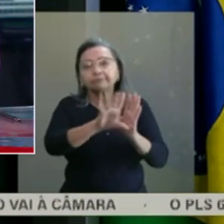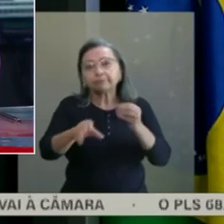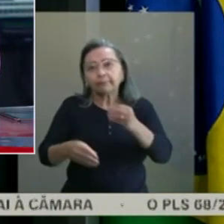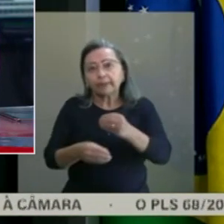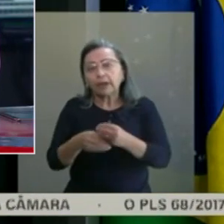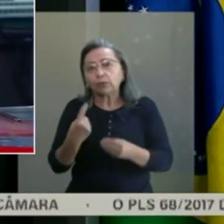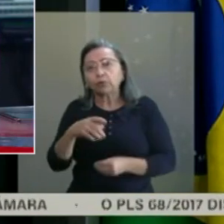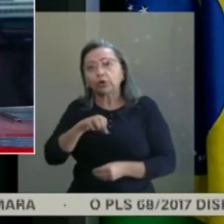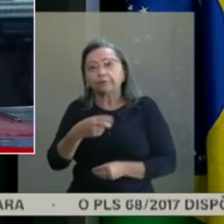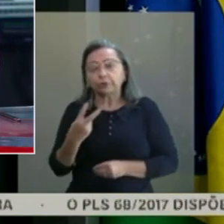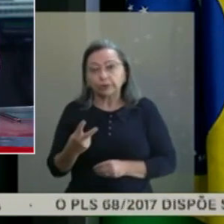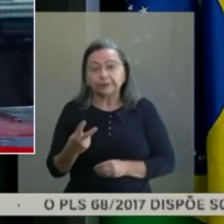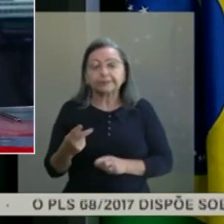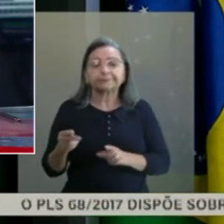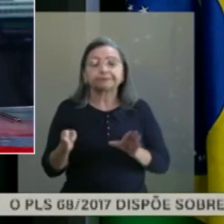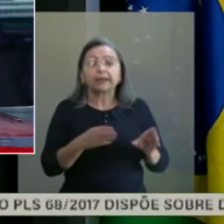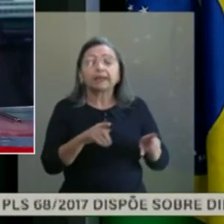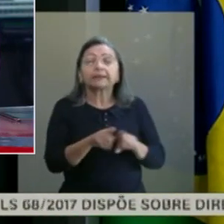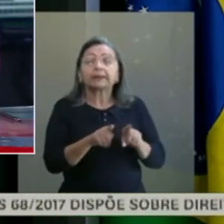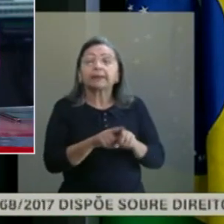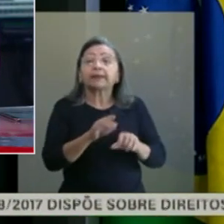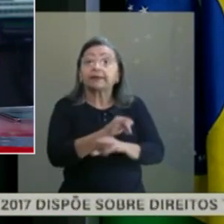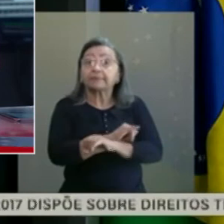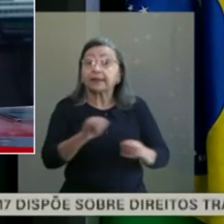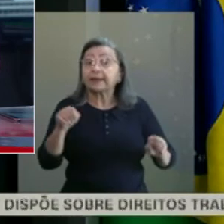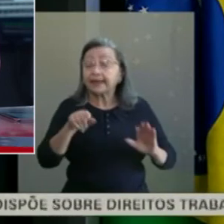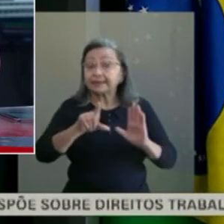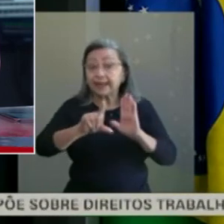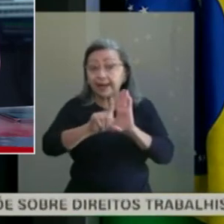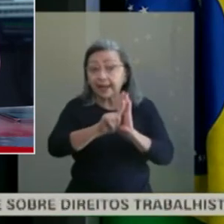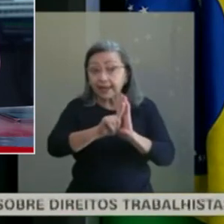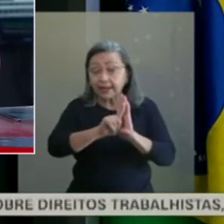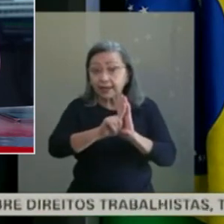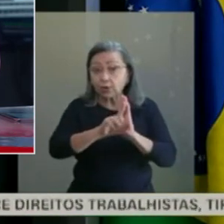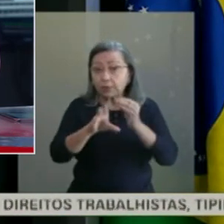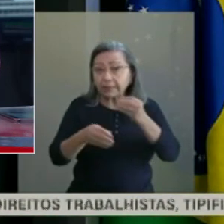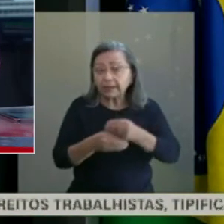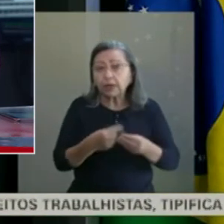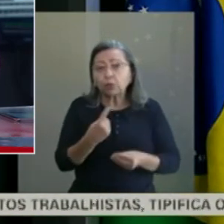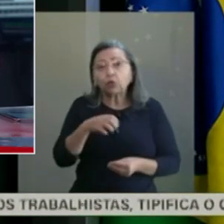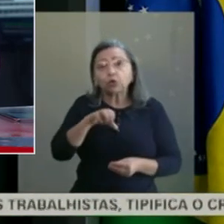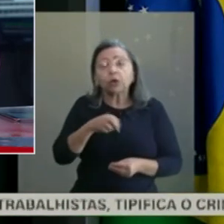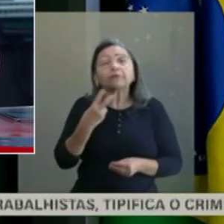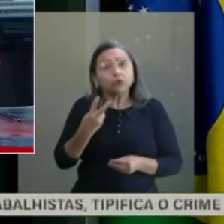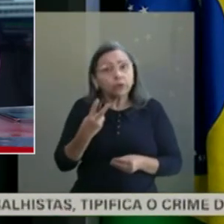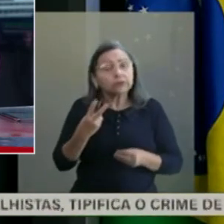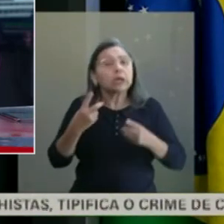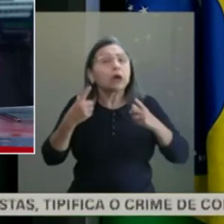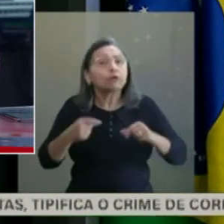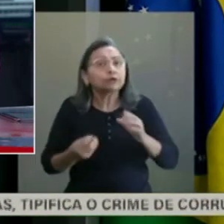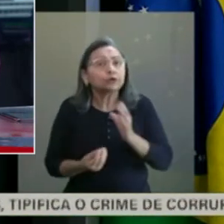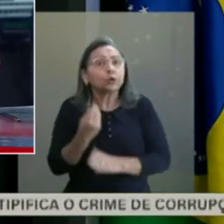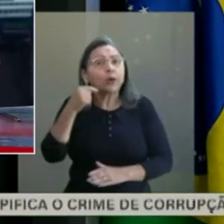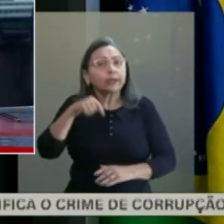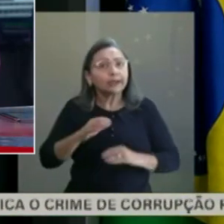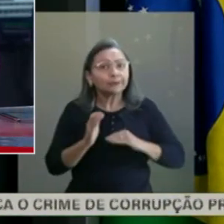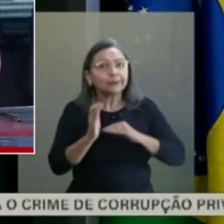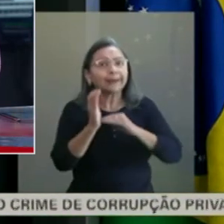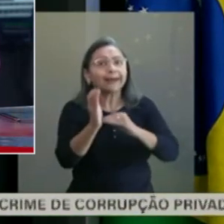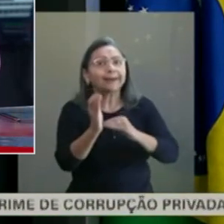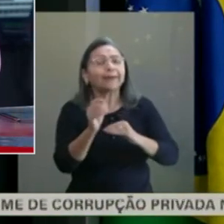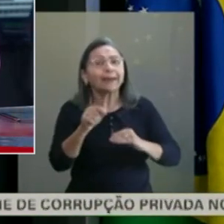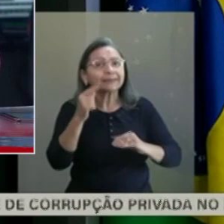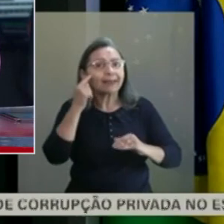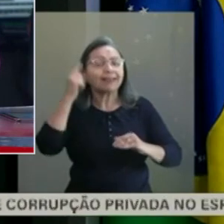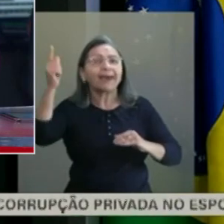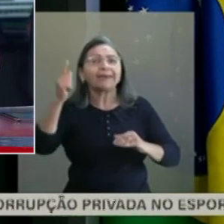compensação, né, para aqueles estados que perderem mais de 5% da receita em decorrência desse projeto. Esse pagamento seria feito